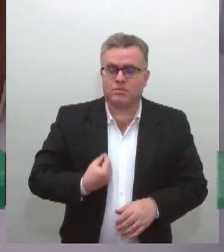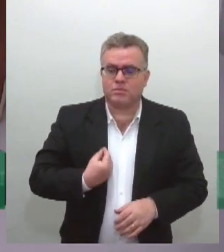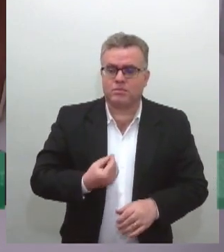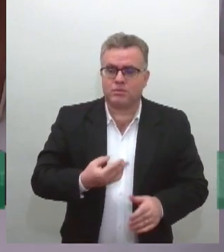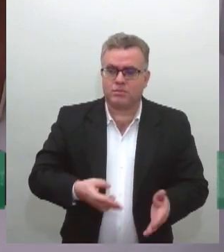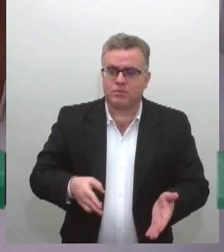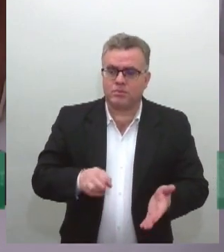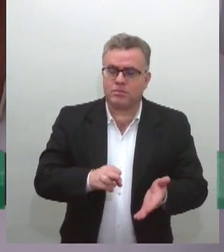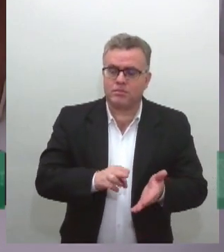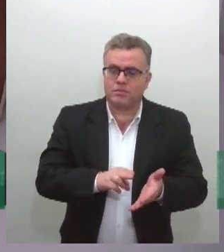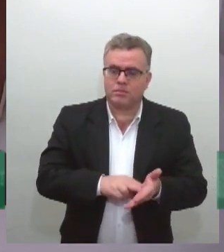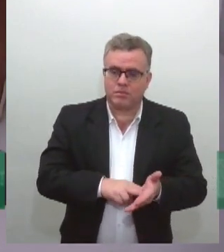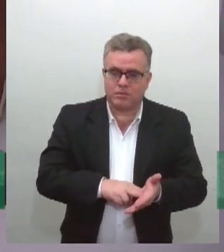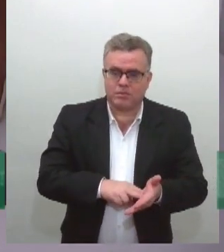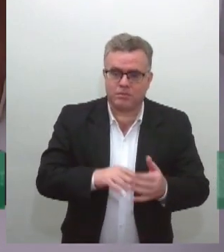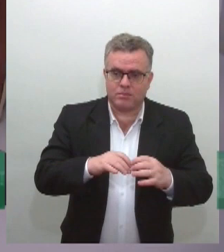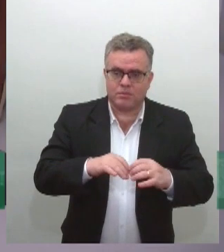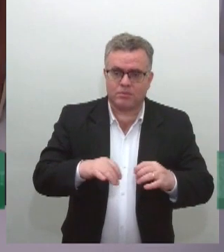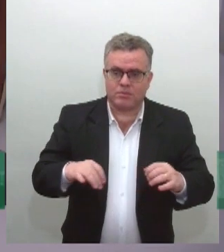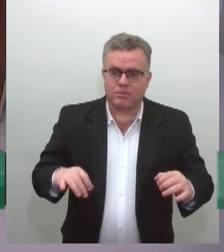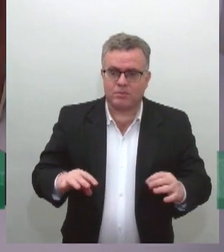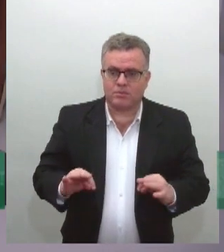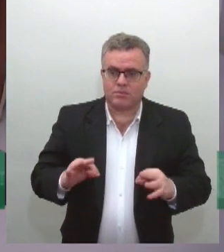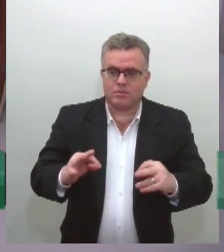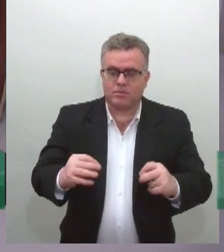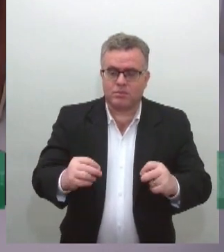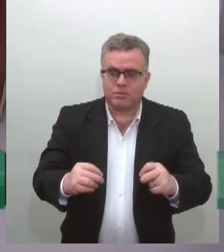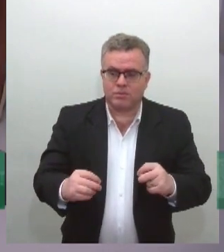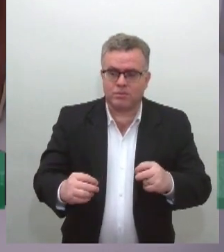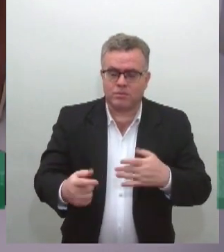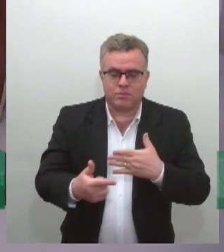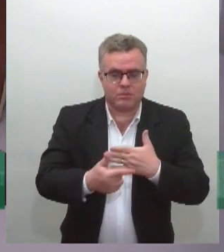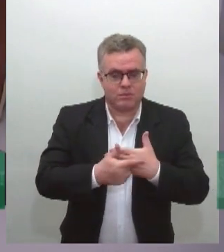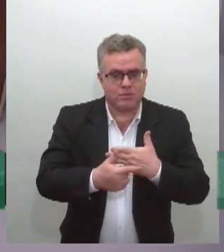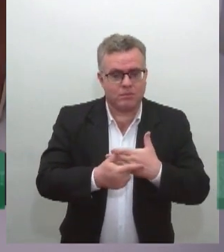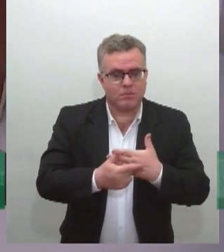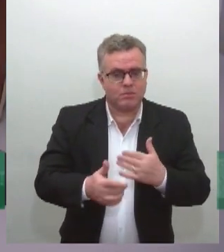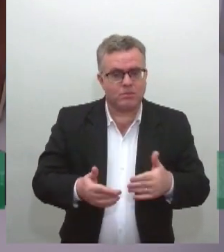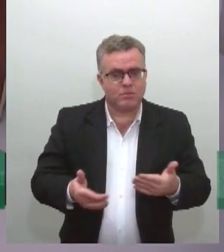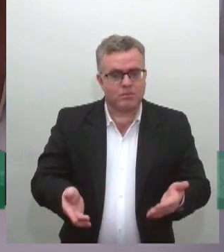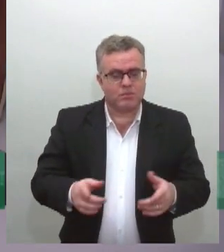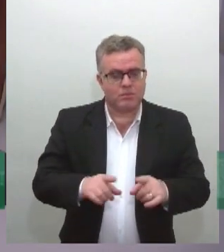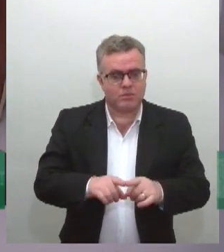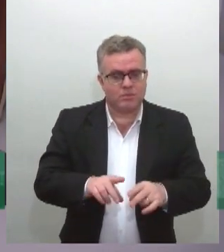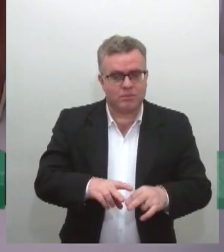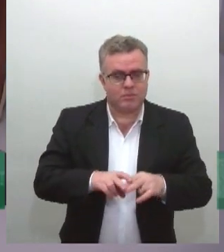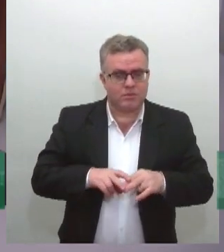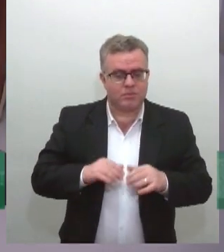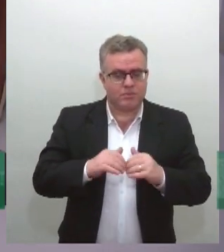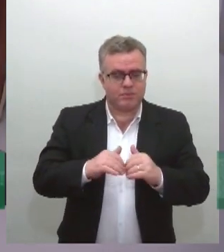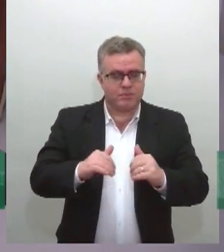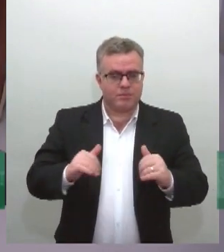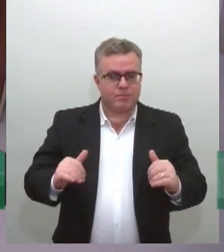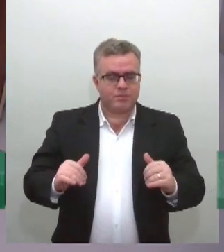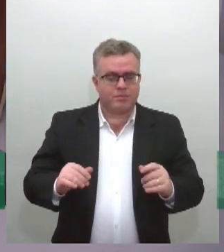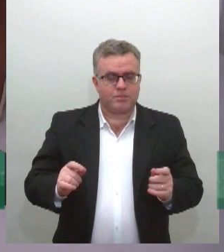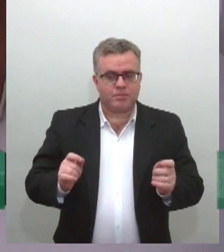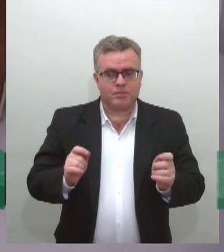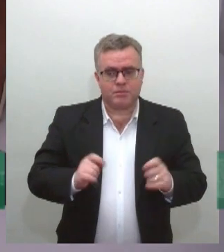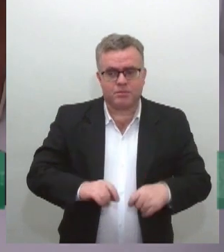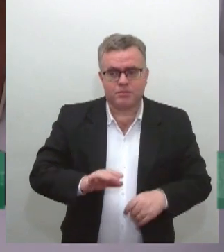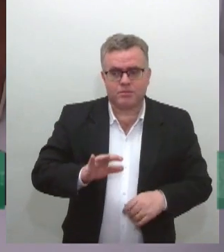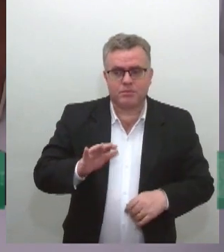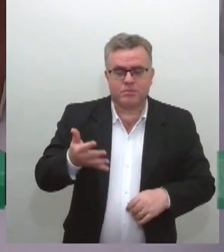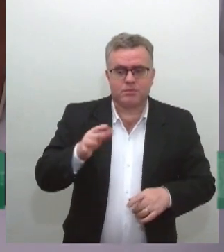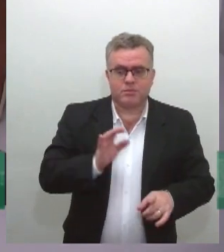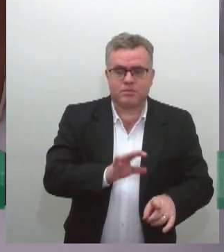descentralização de todo o funcionamento, né? Você acredita que essa descentralização de ações pode incentivar a valorização de